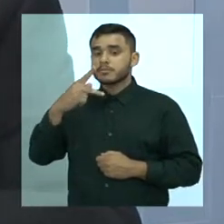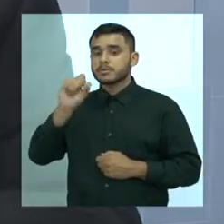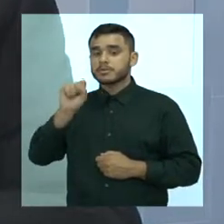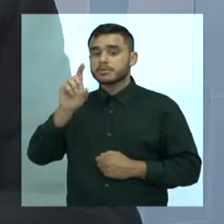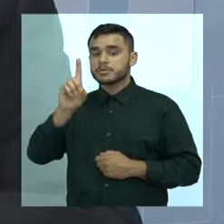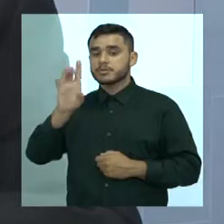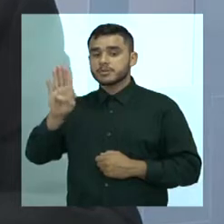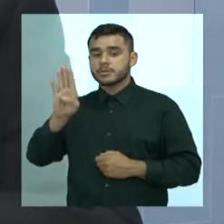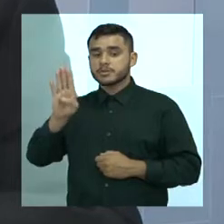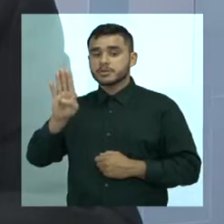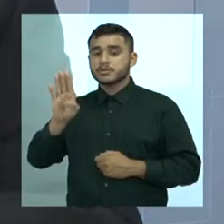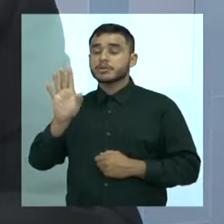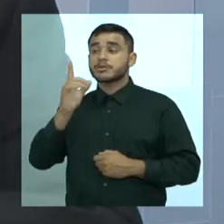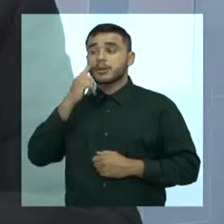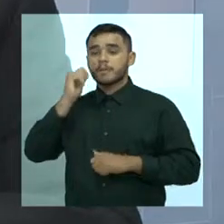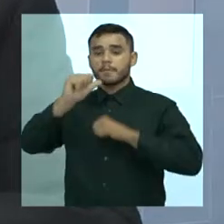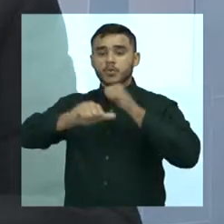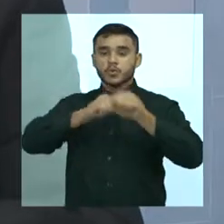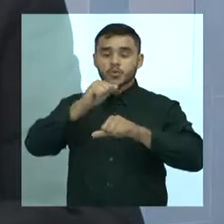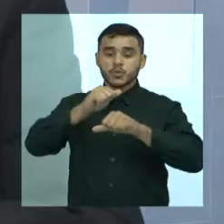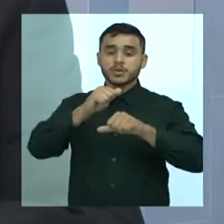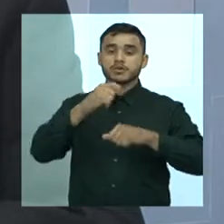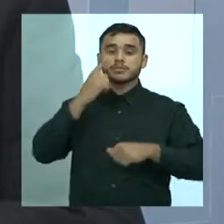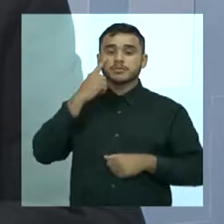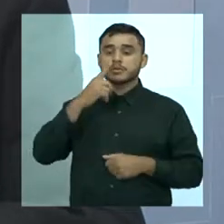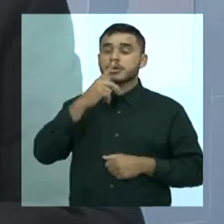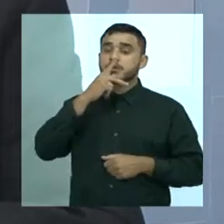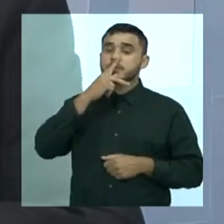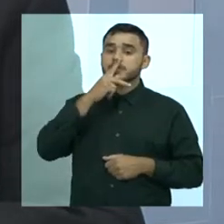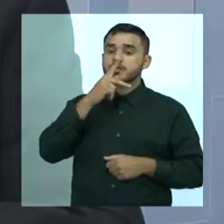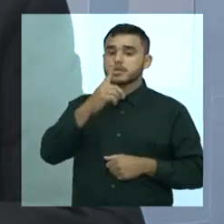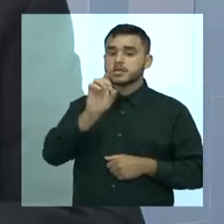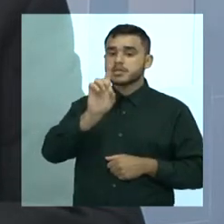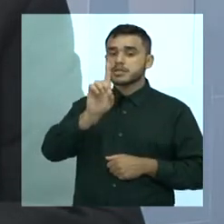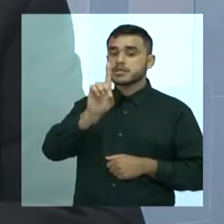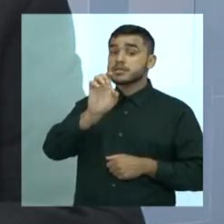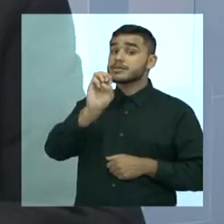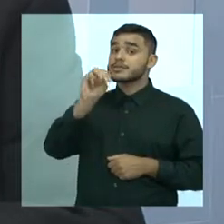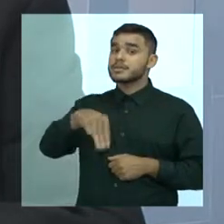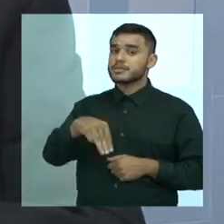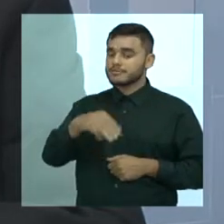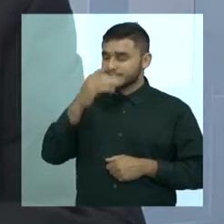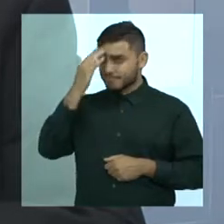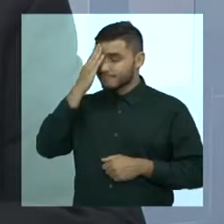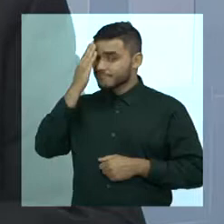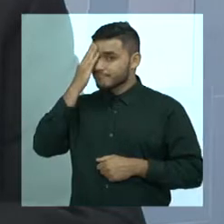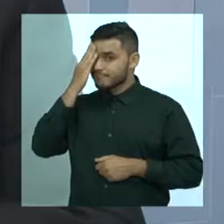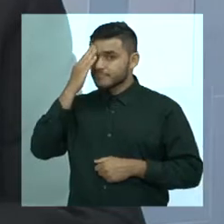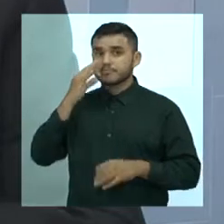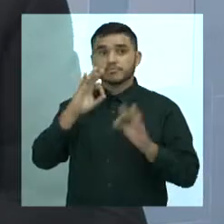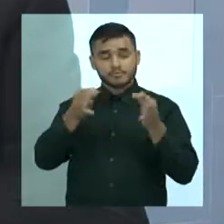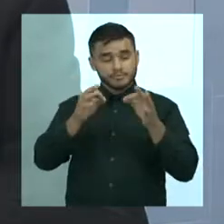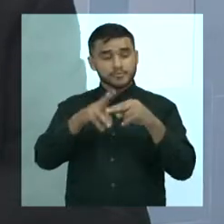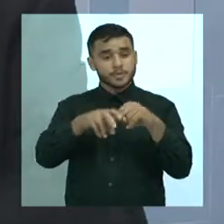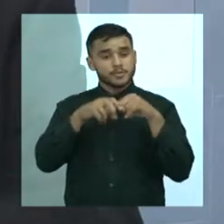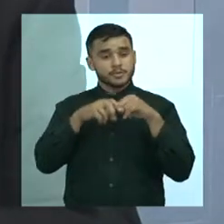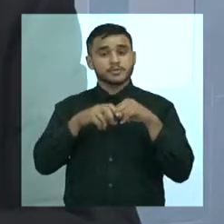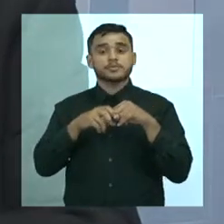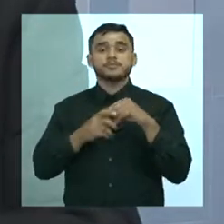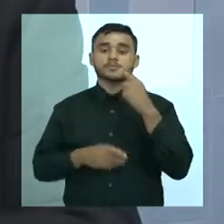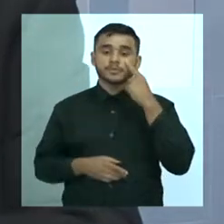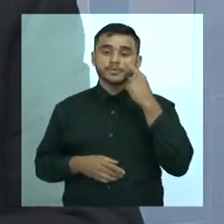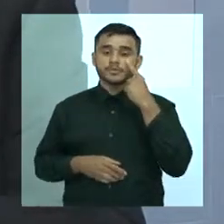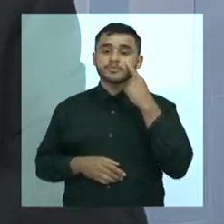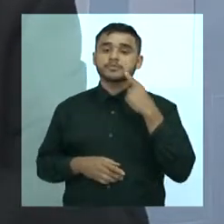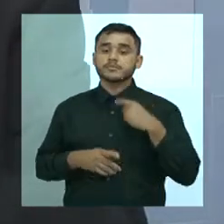ir para os democratas. É o único fato que eu acho que foi influenciador para que o comando